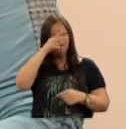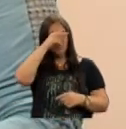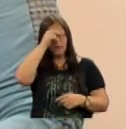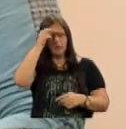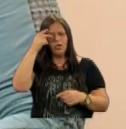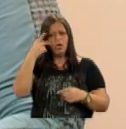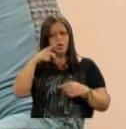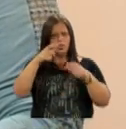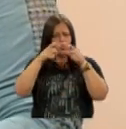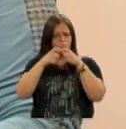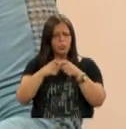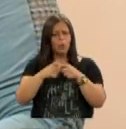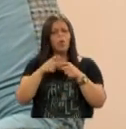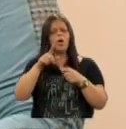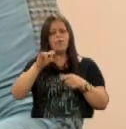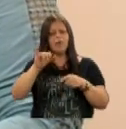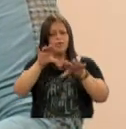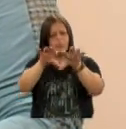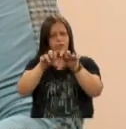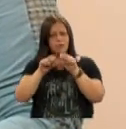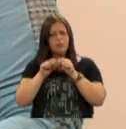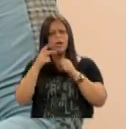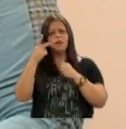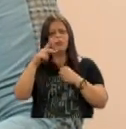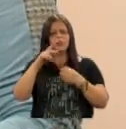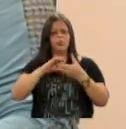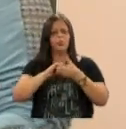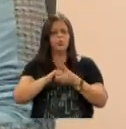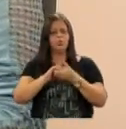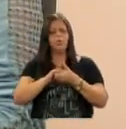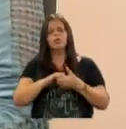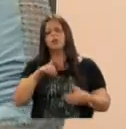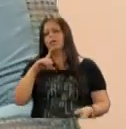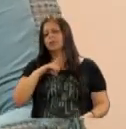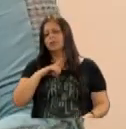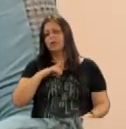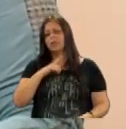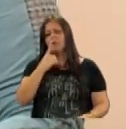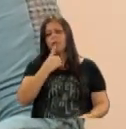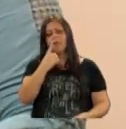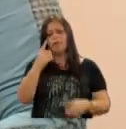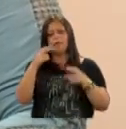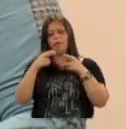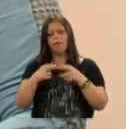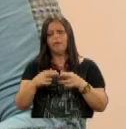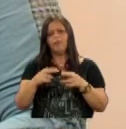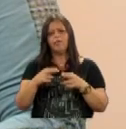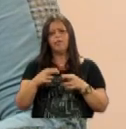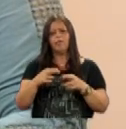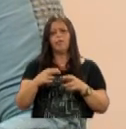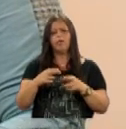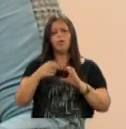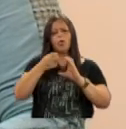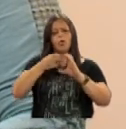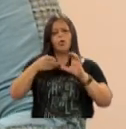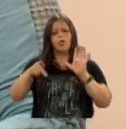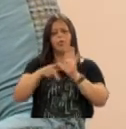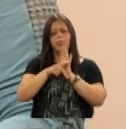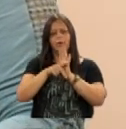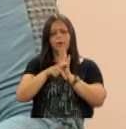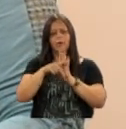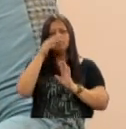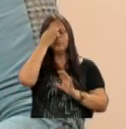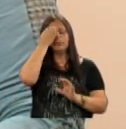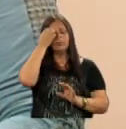seu contexto com seu município a sua localização ela vai buscar as suas parcerias e nós temos assim cada região com